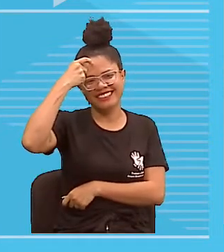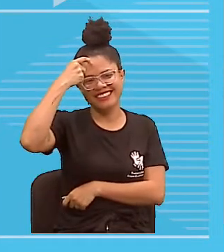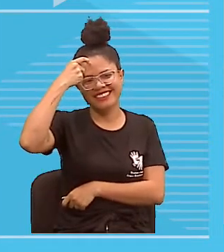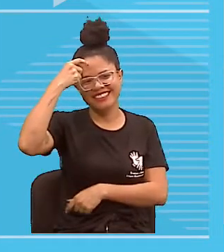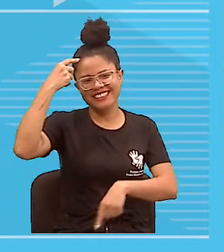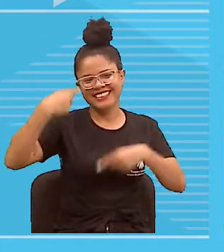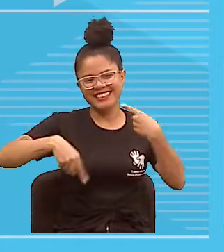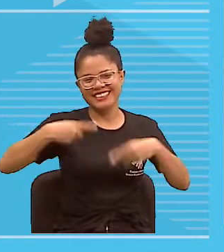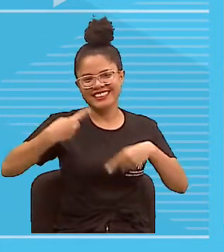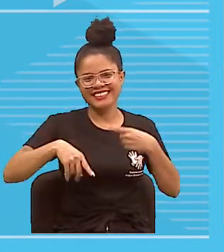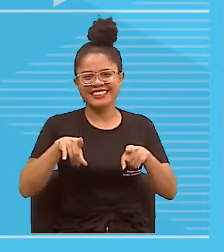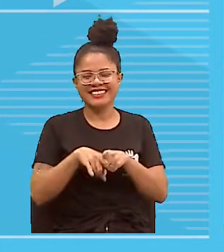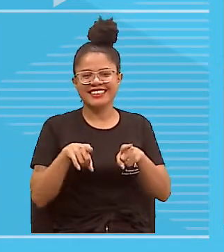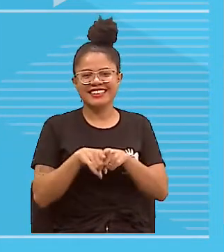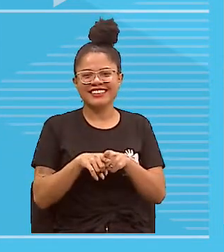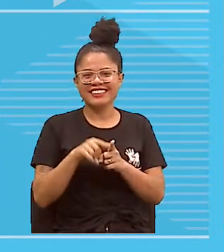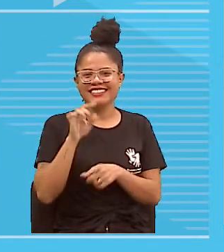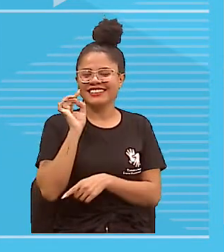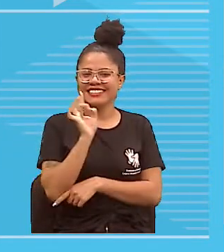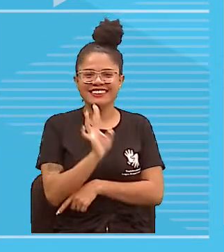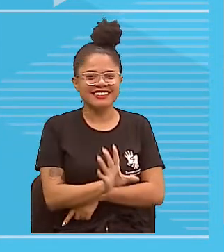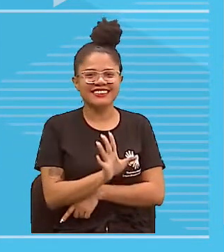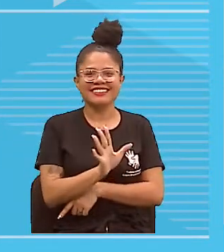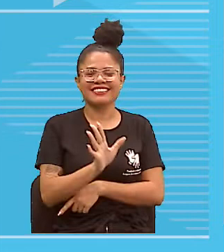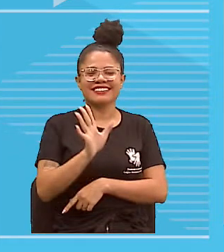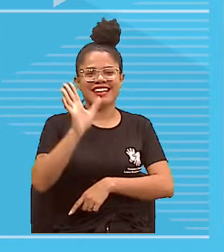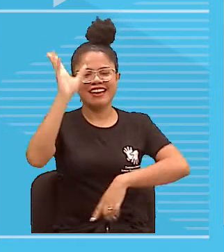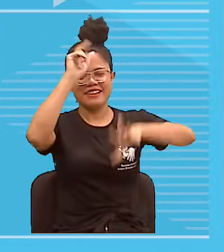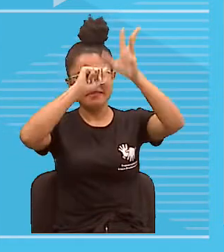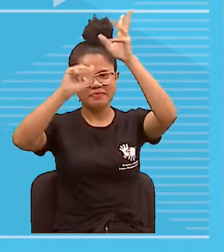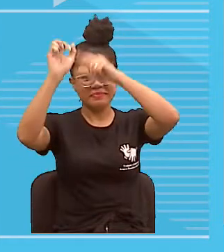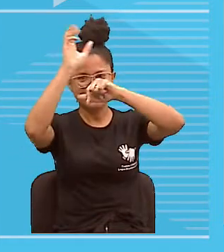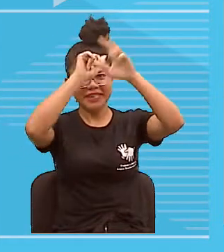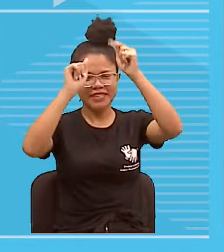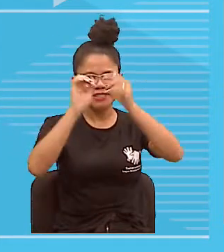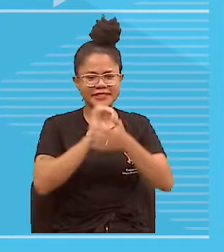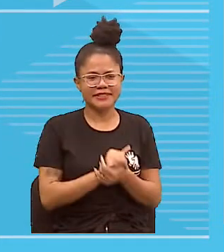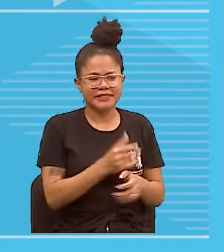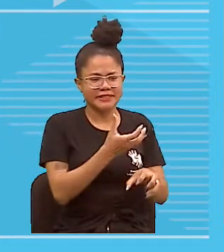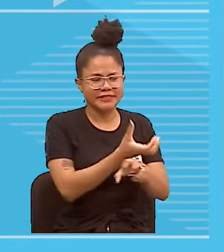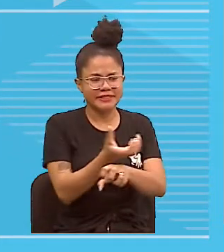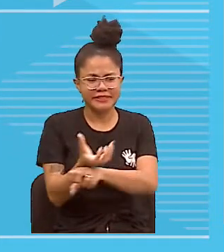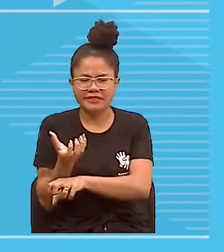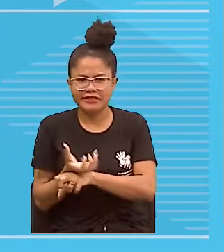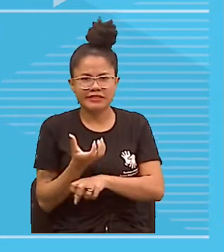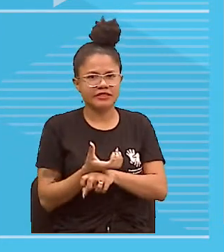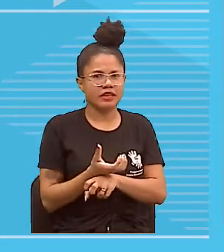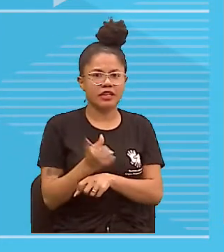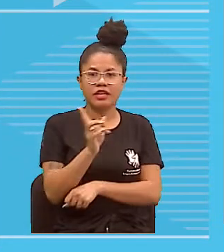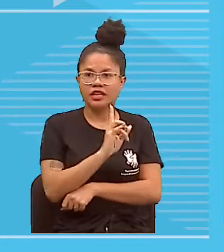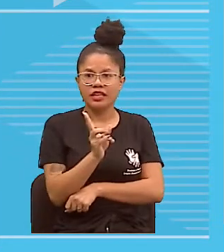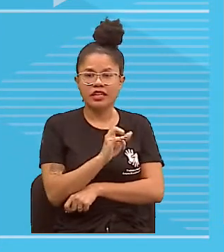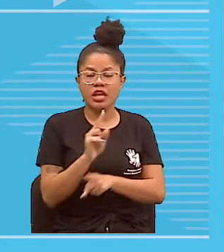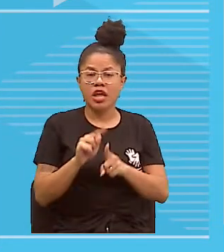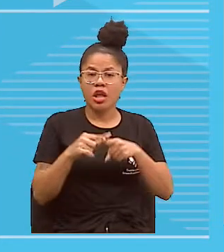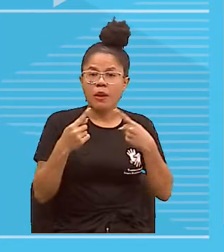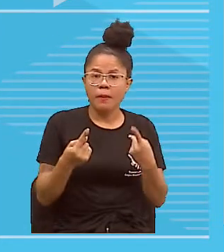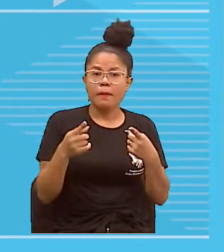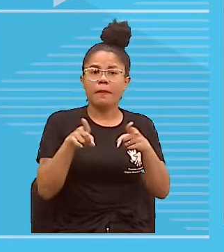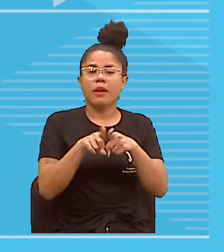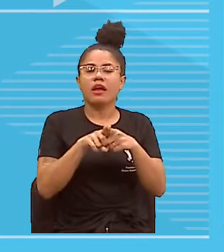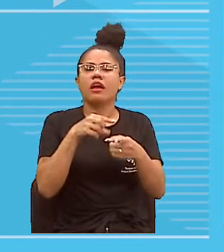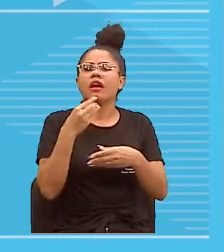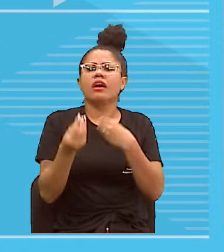Enfim, não é só sobre a gente aprender as disciplinas, né, didaticamente, mas também como